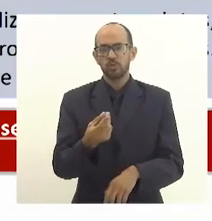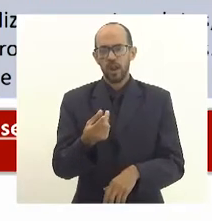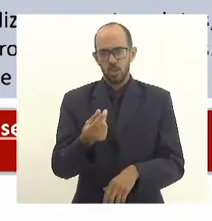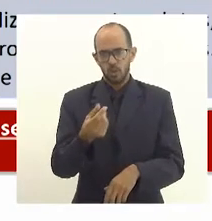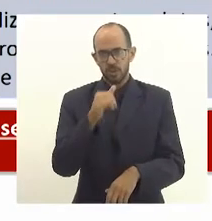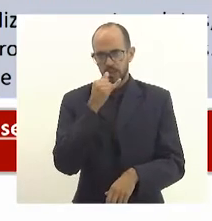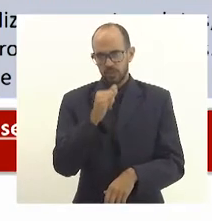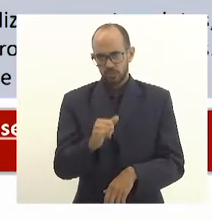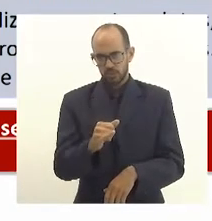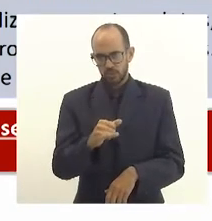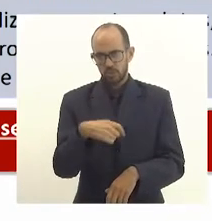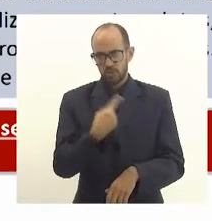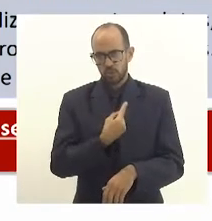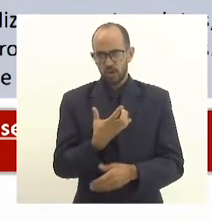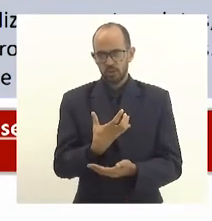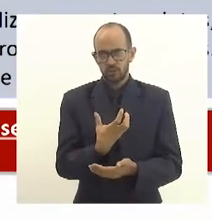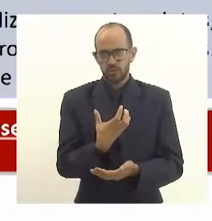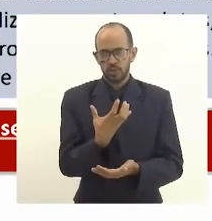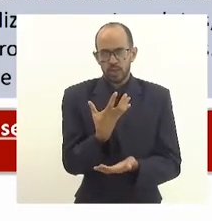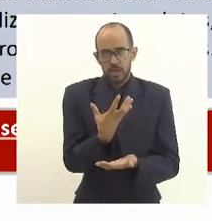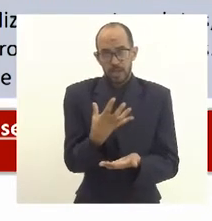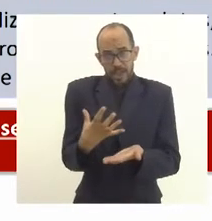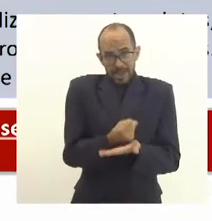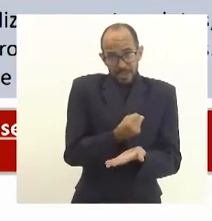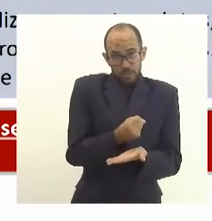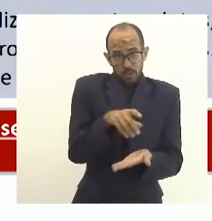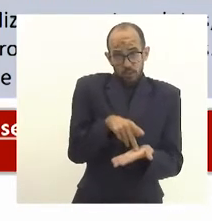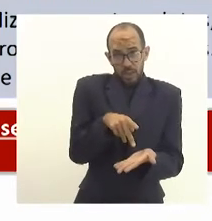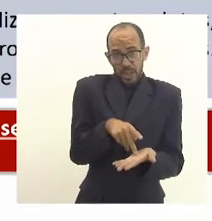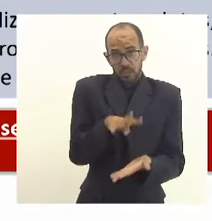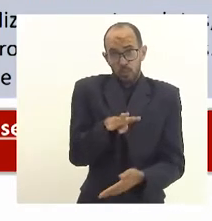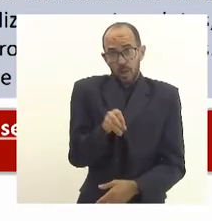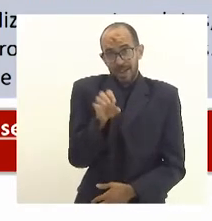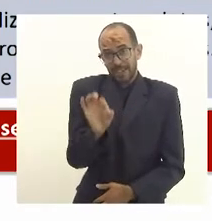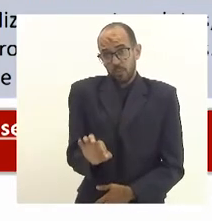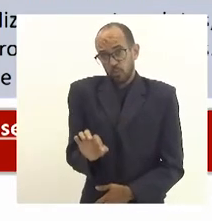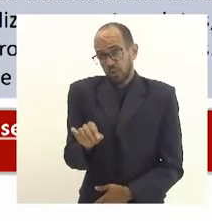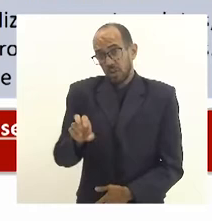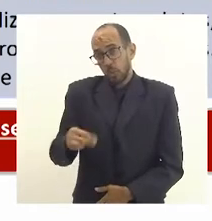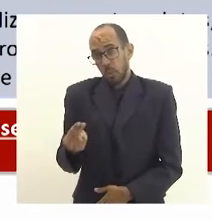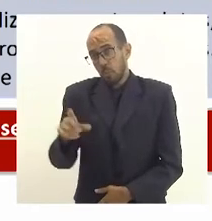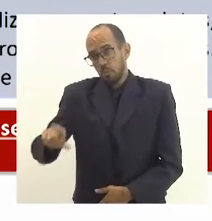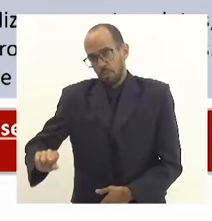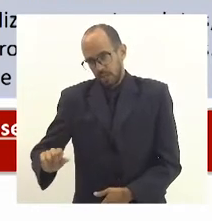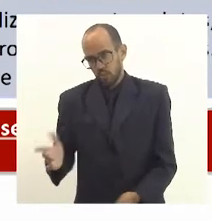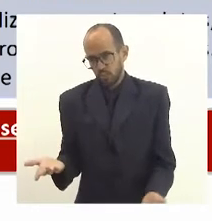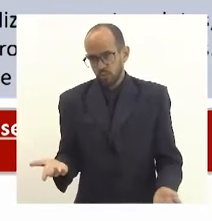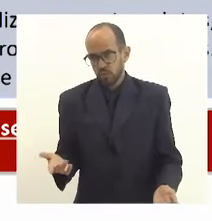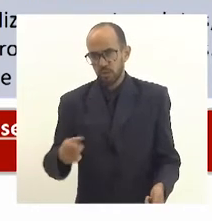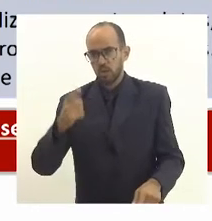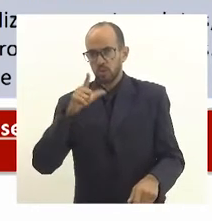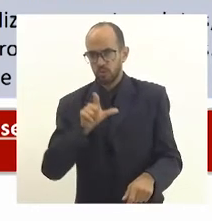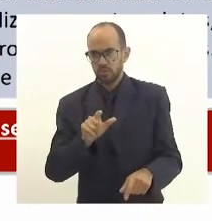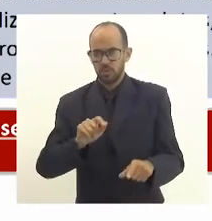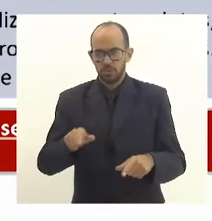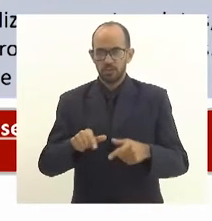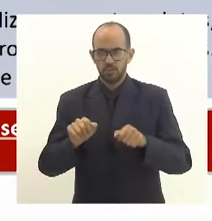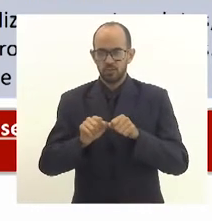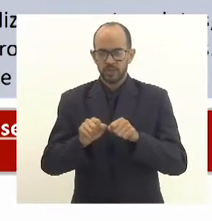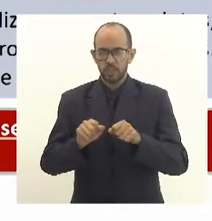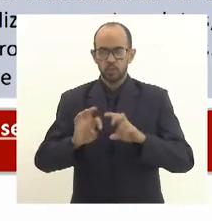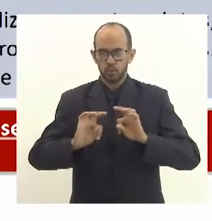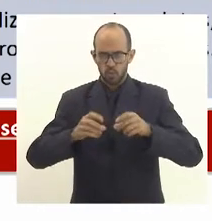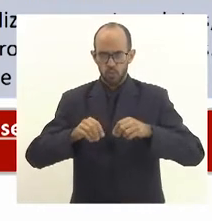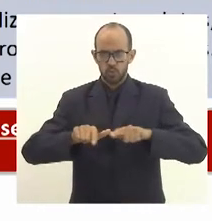40%, ainda tem o ISS, que vai para os municípios. Então, menos de 40% é o que a gente tem para fazer todo o trabalho que a gente tem que